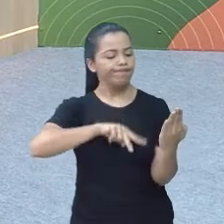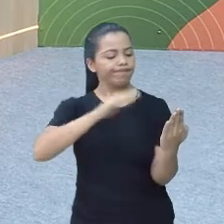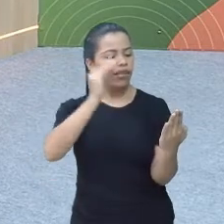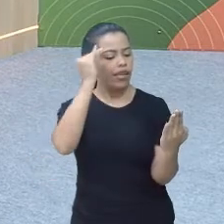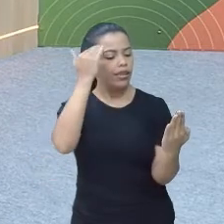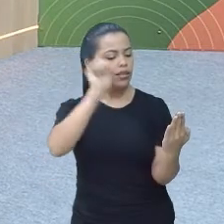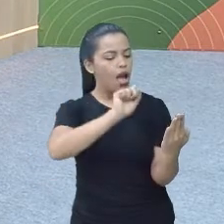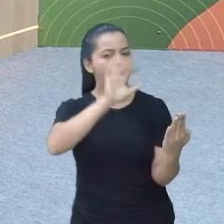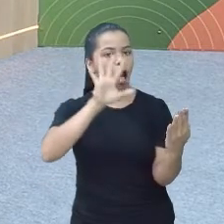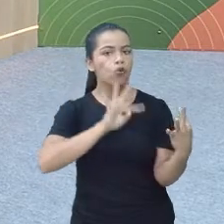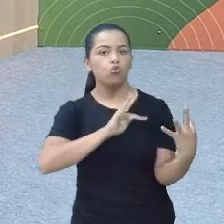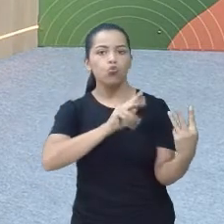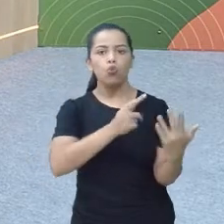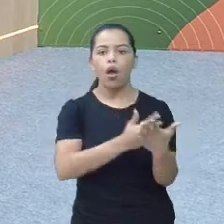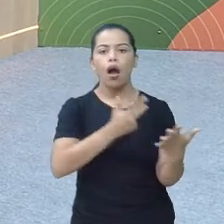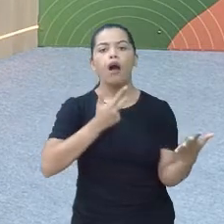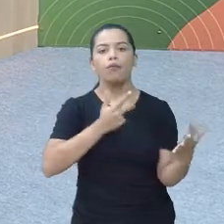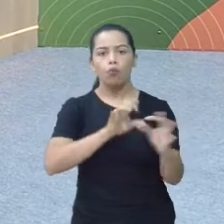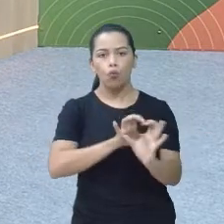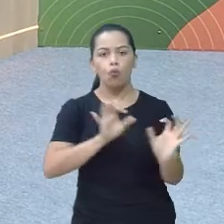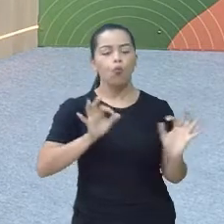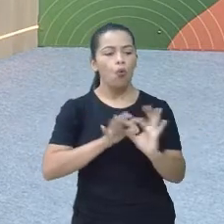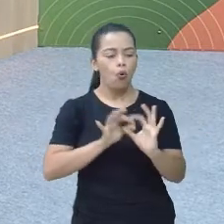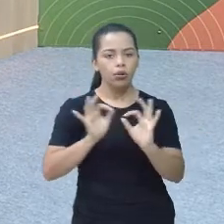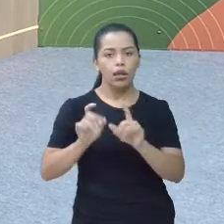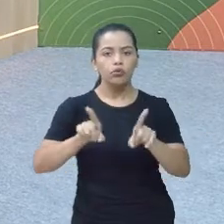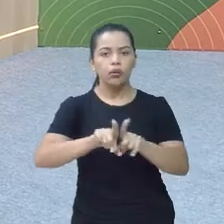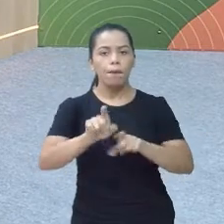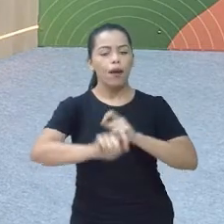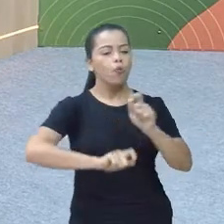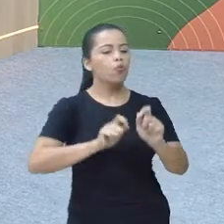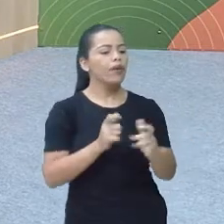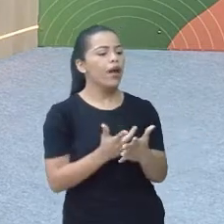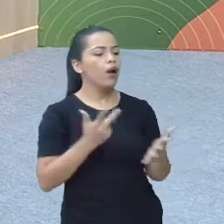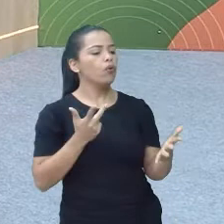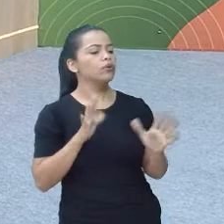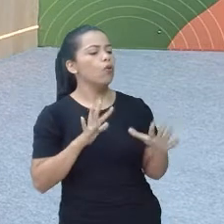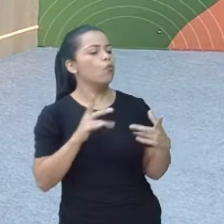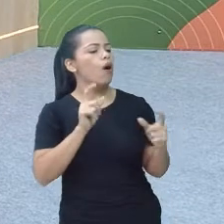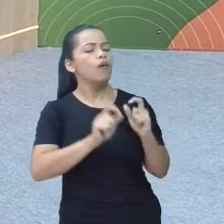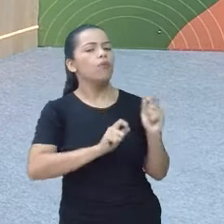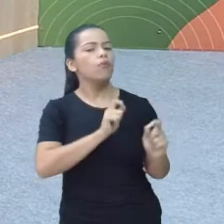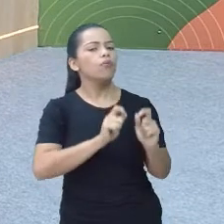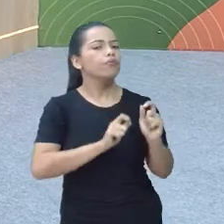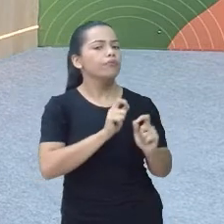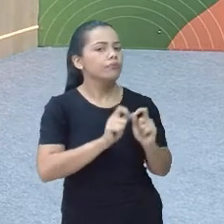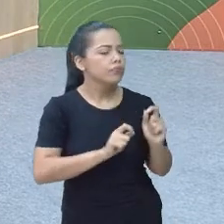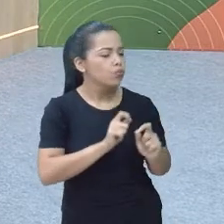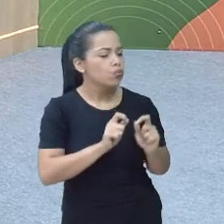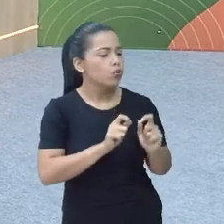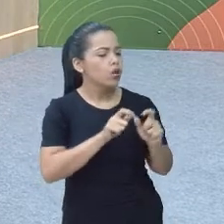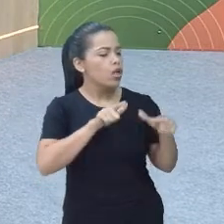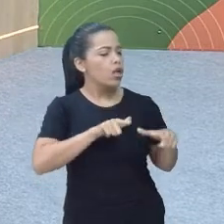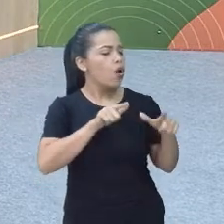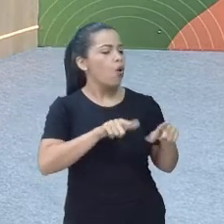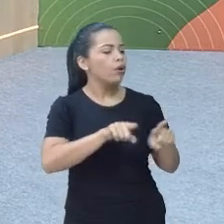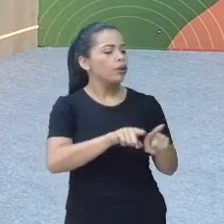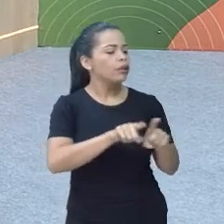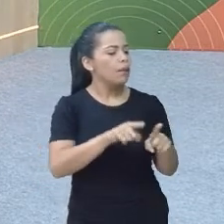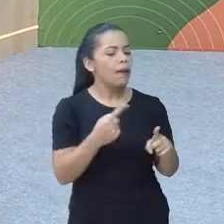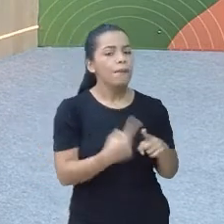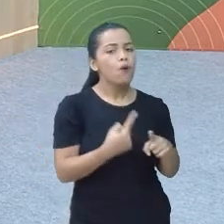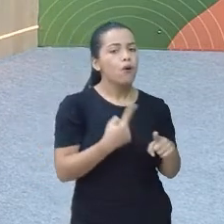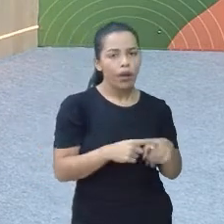contexto, entenda o que aconteceu, como aconteceu, com quem aconteceu, onde, por quê, e responder